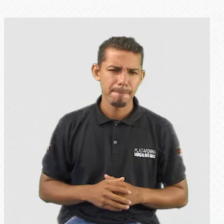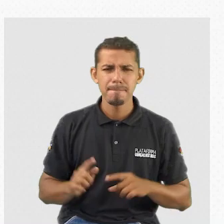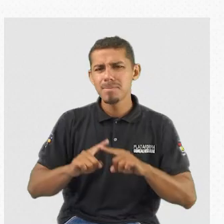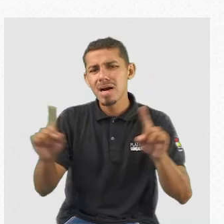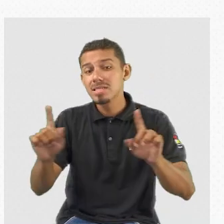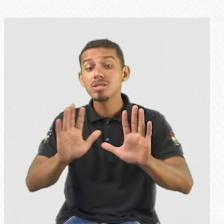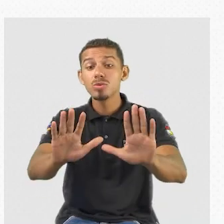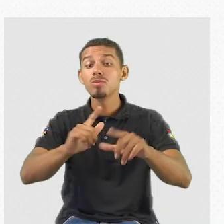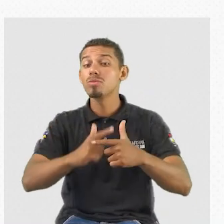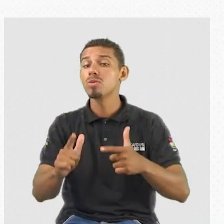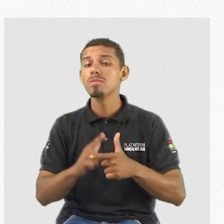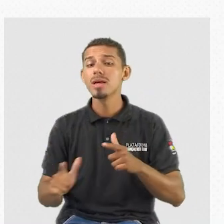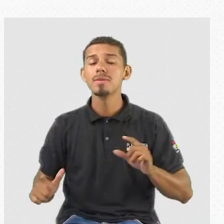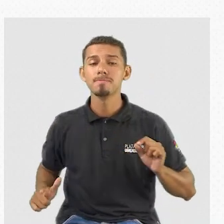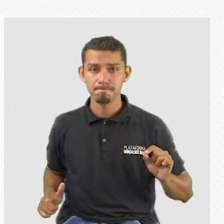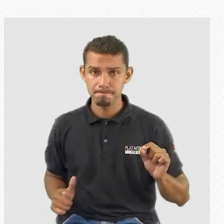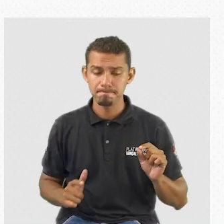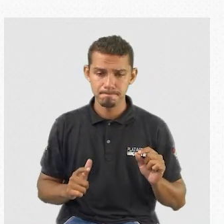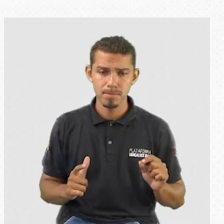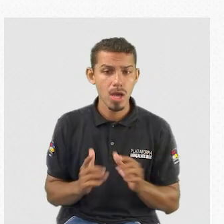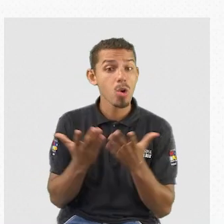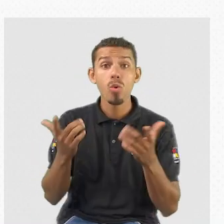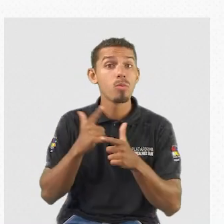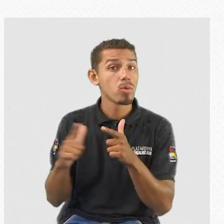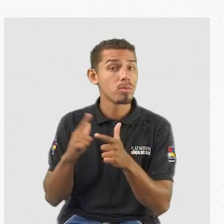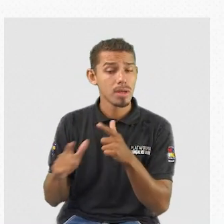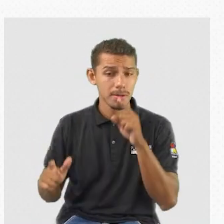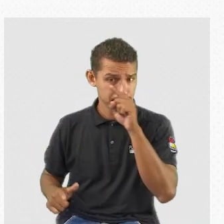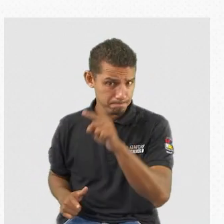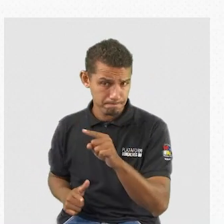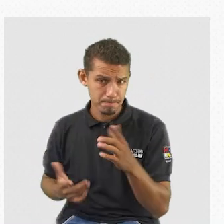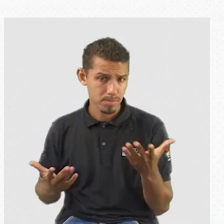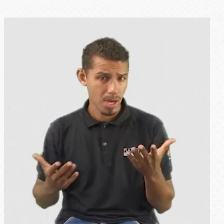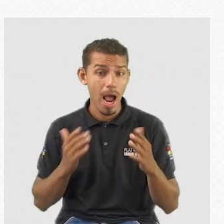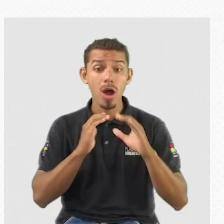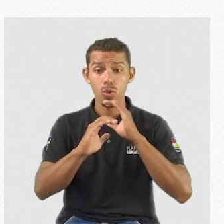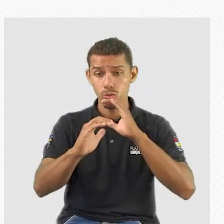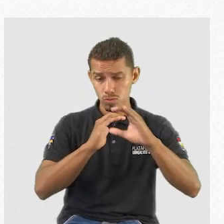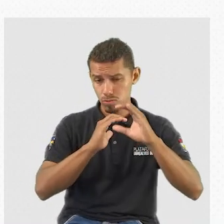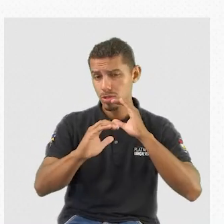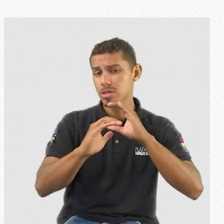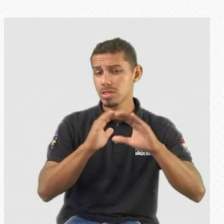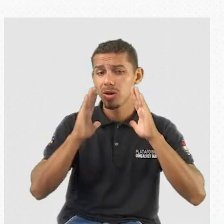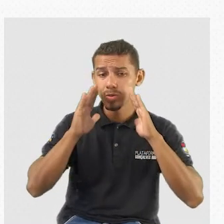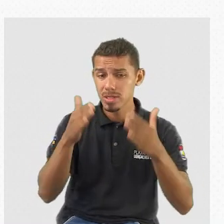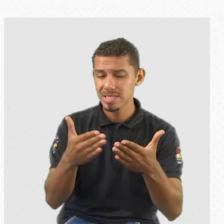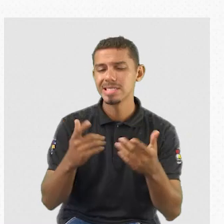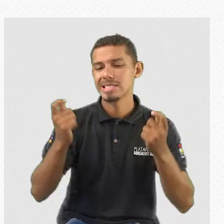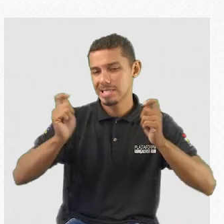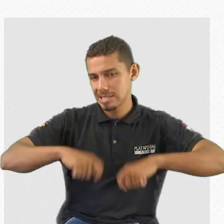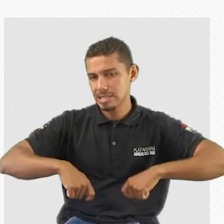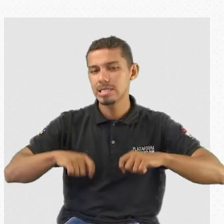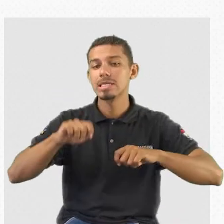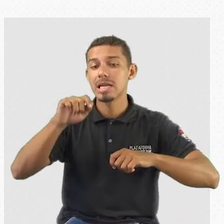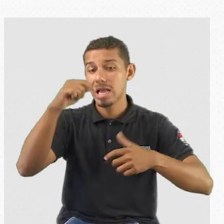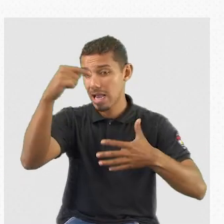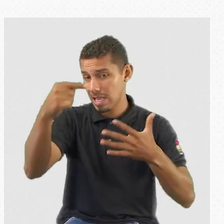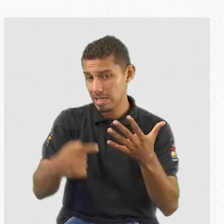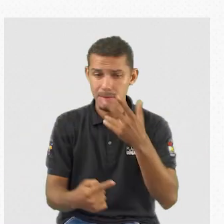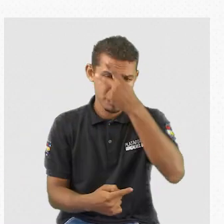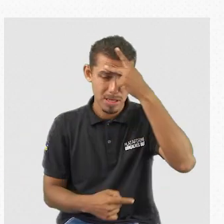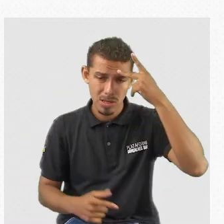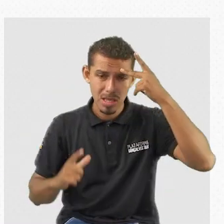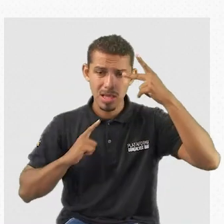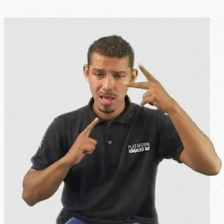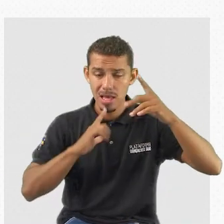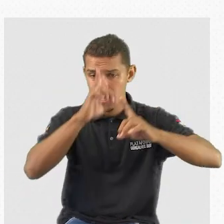que aí tem um problema. Isso tem um problema, né? Qual o problema disso? A comunicação, nesse sentido, ela depende de cada pessoa ter